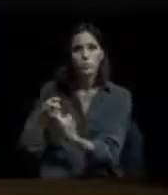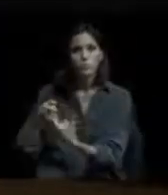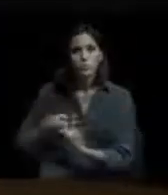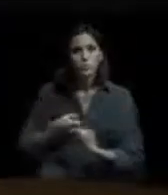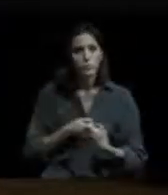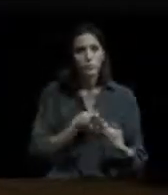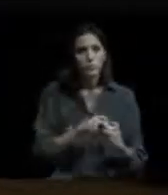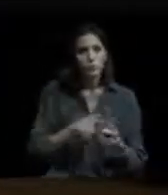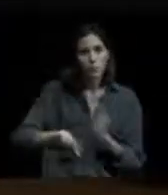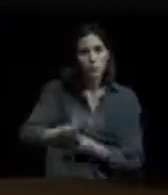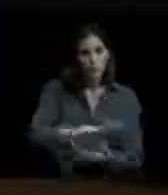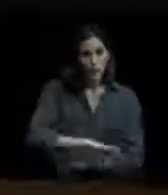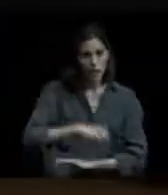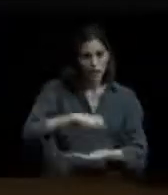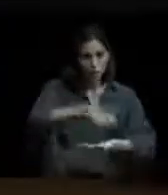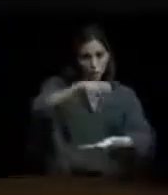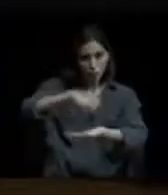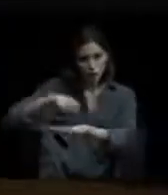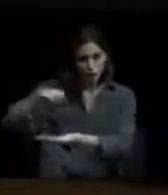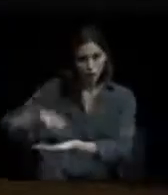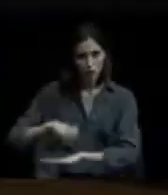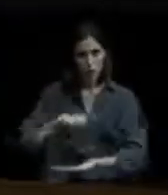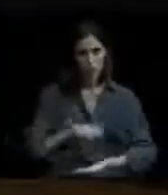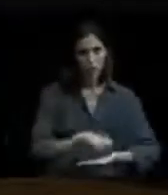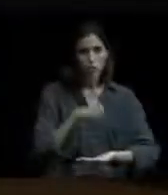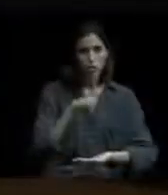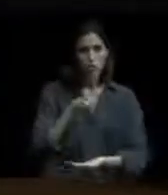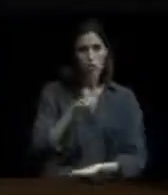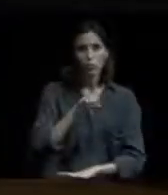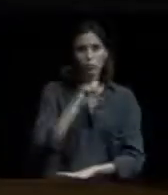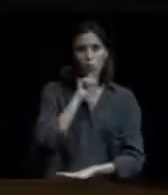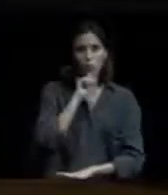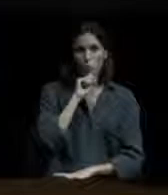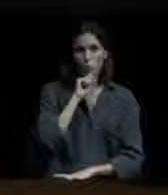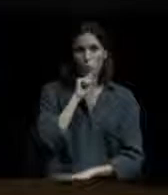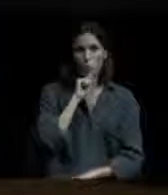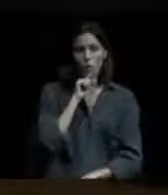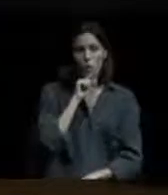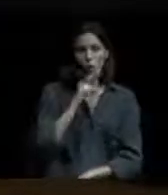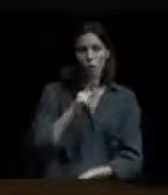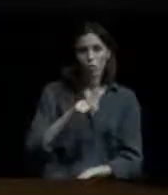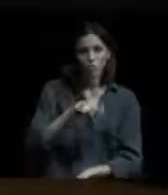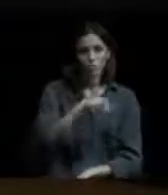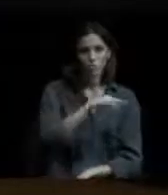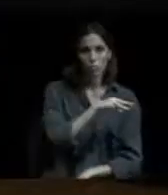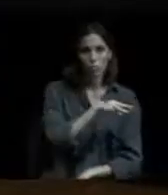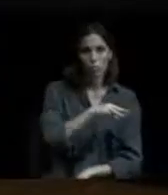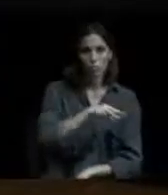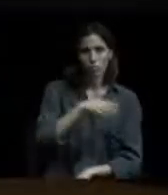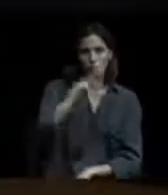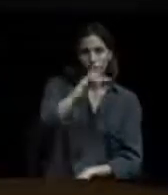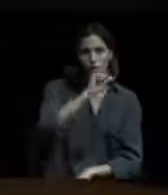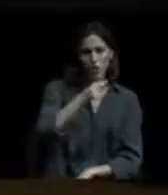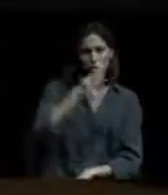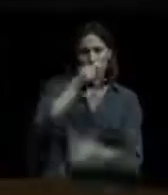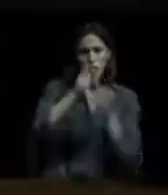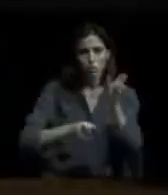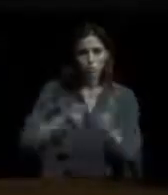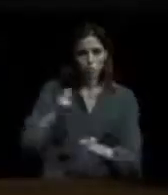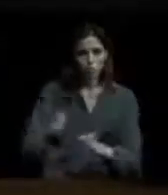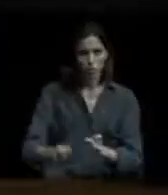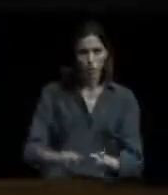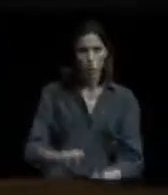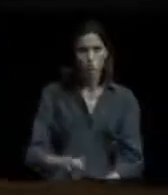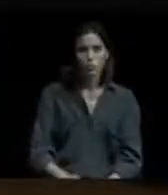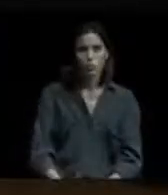que algum destes casos urbanísticos se encontram sob investigação do Ministério Público. Para além destas, uma das mais recentes polémicas diz